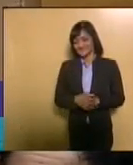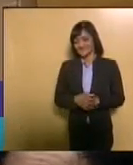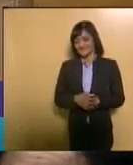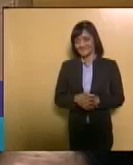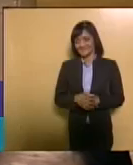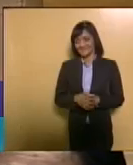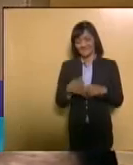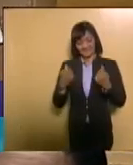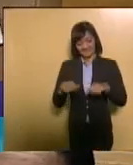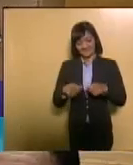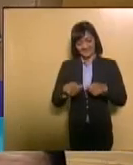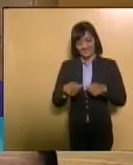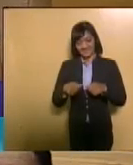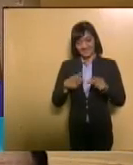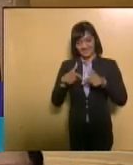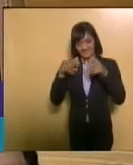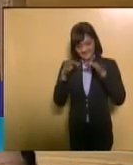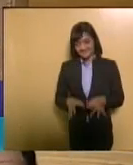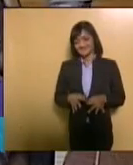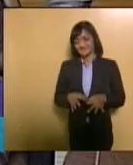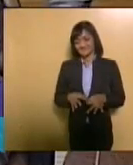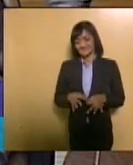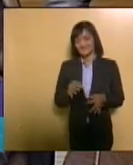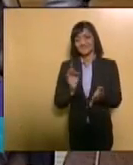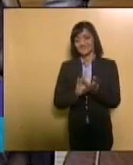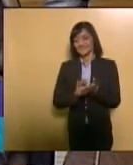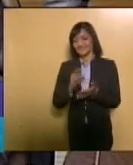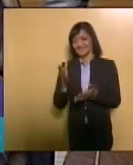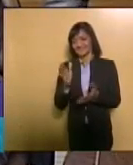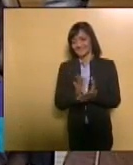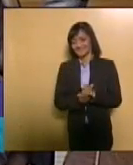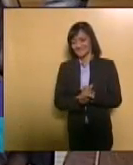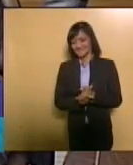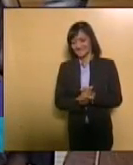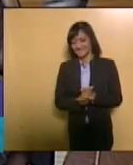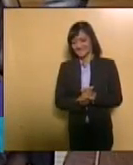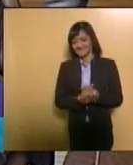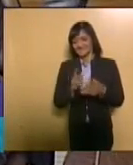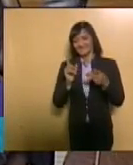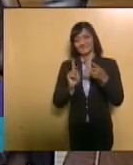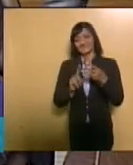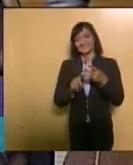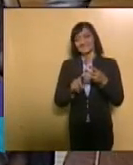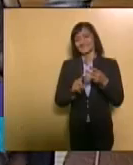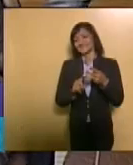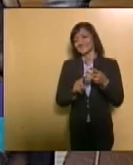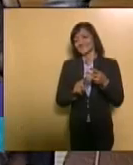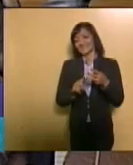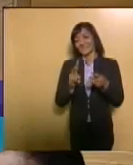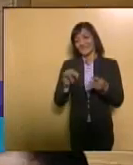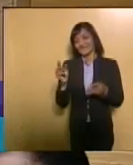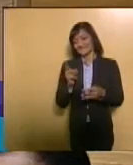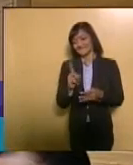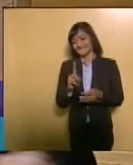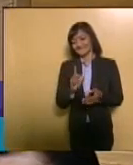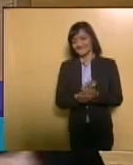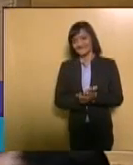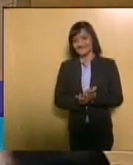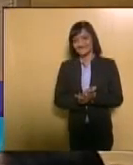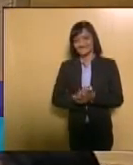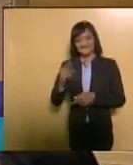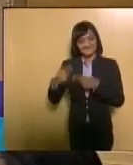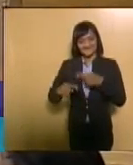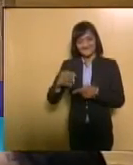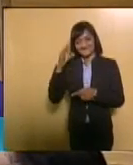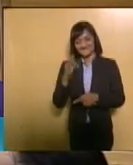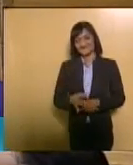que deveria fazer que a realidade é essa então se não investir no terceiro setor acho que não vai funcionar a política pública de forma